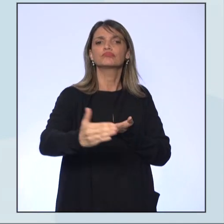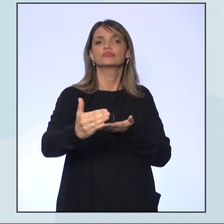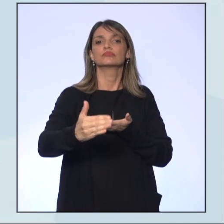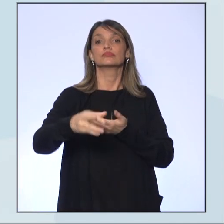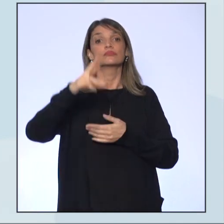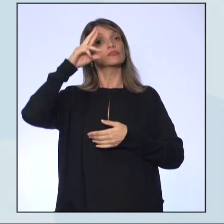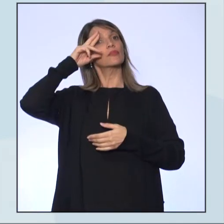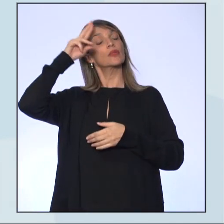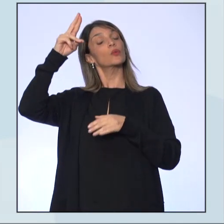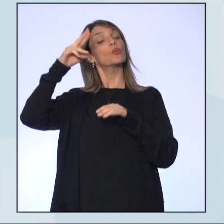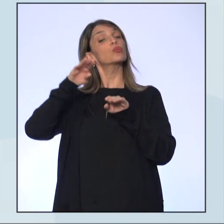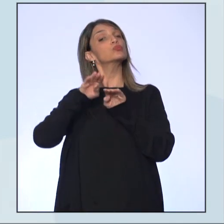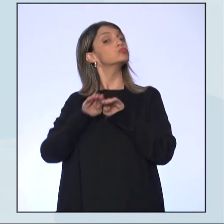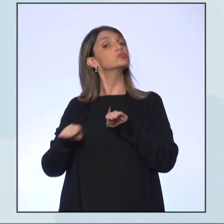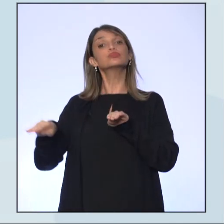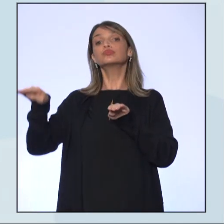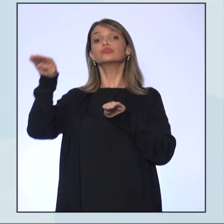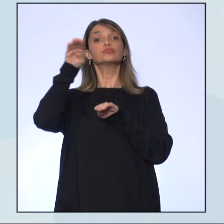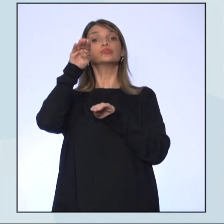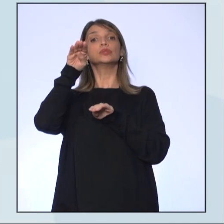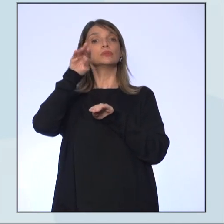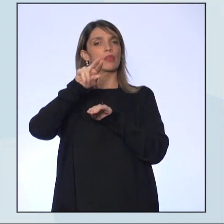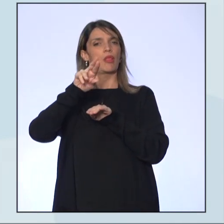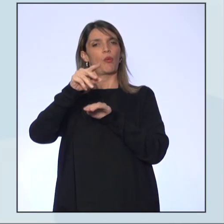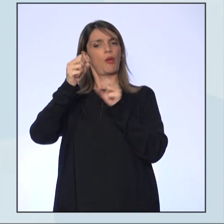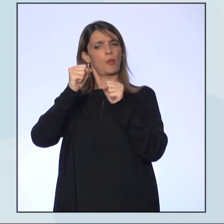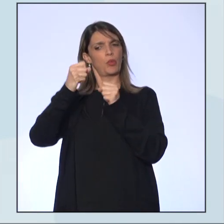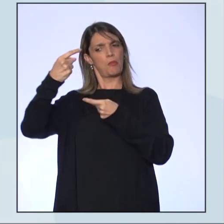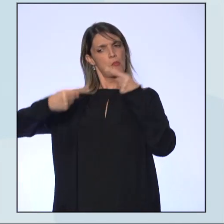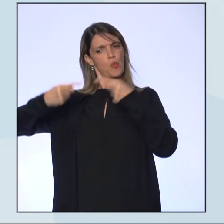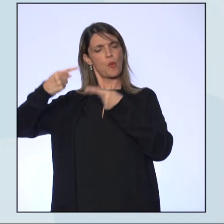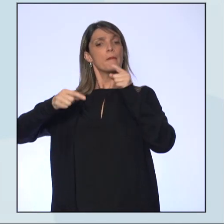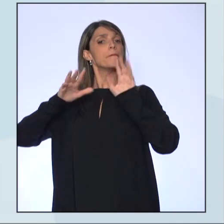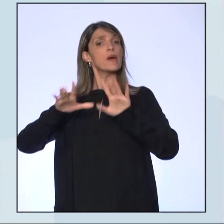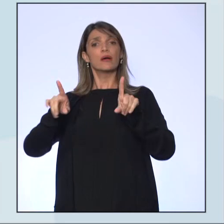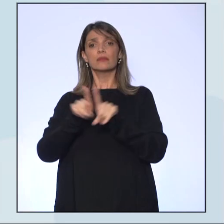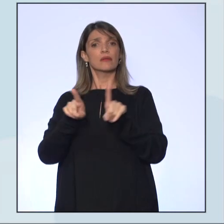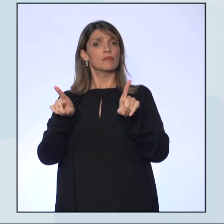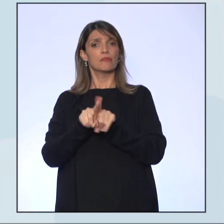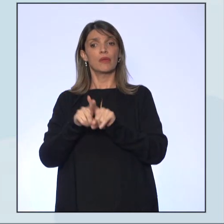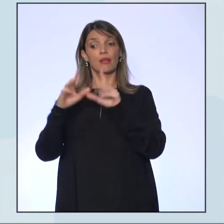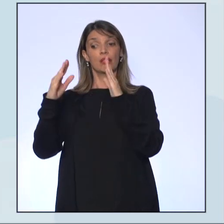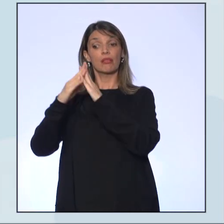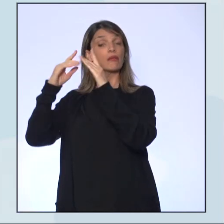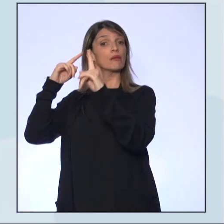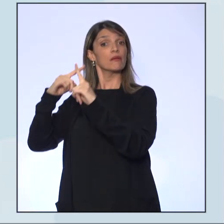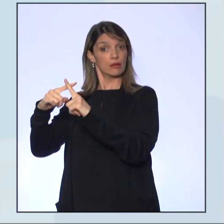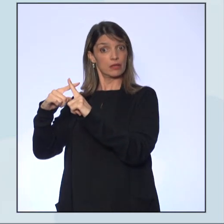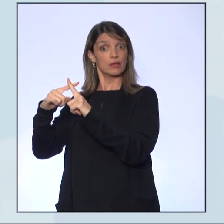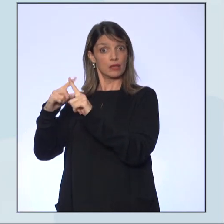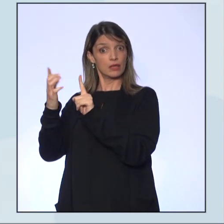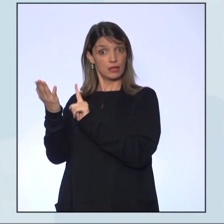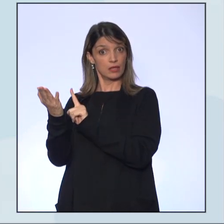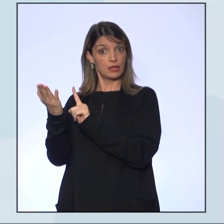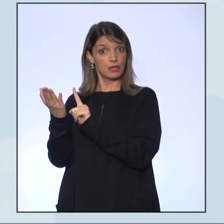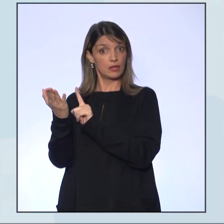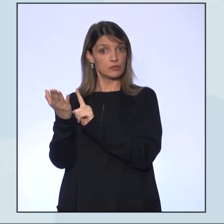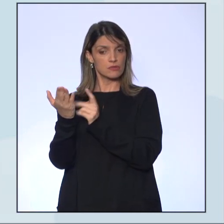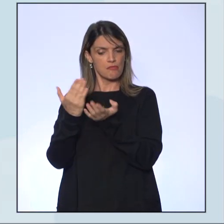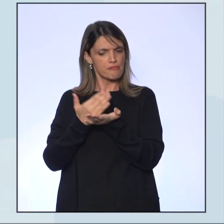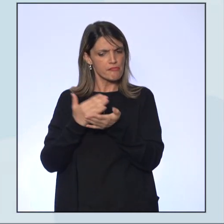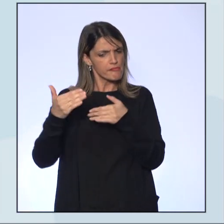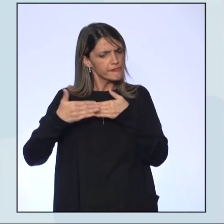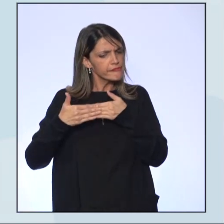senhores supremos não só do poder político, mas também da própria igreja, que a partir desse momento vai se